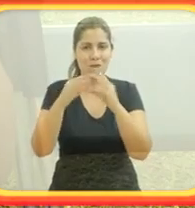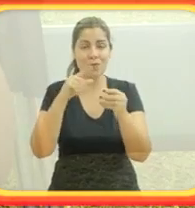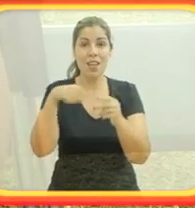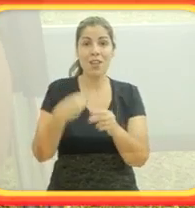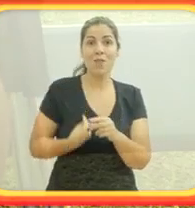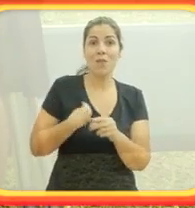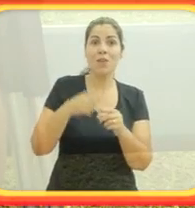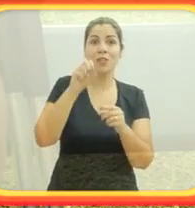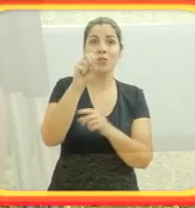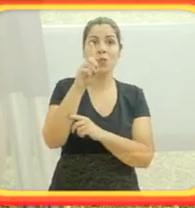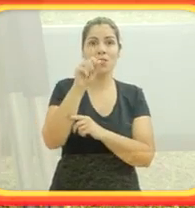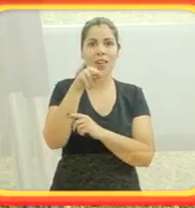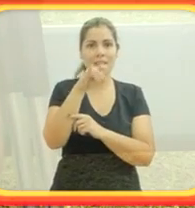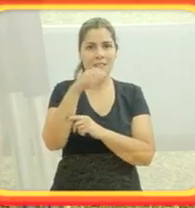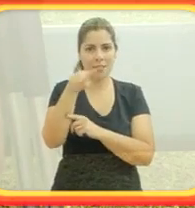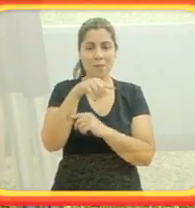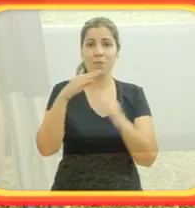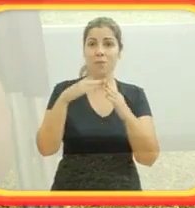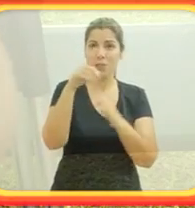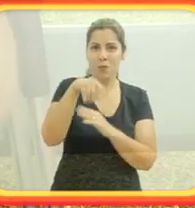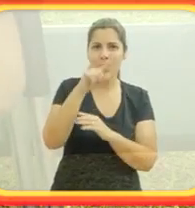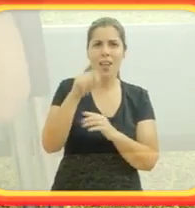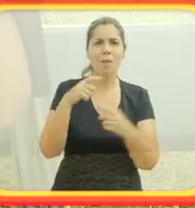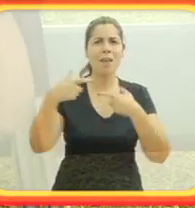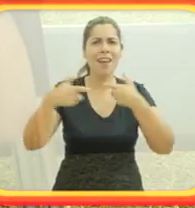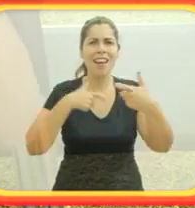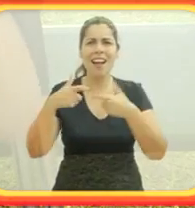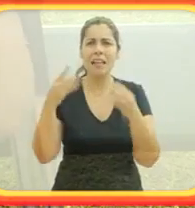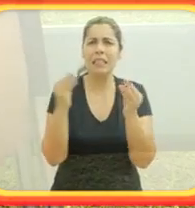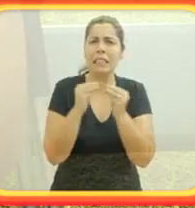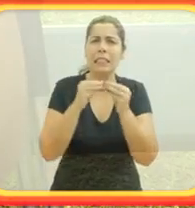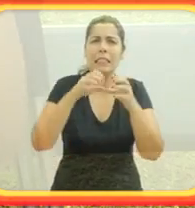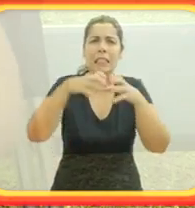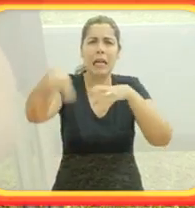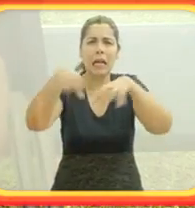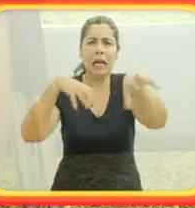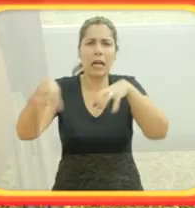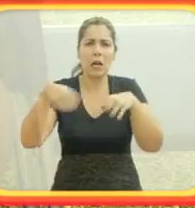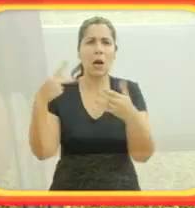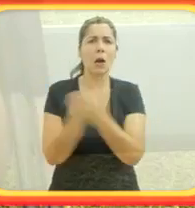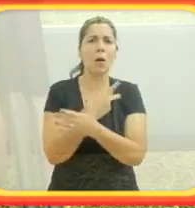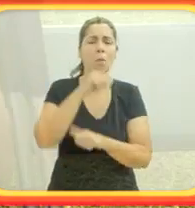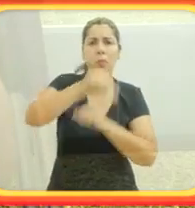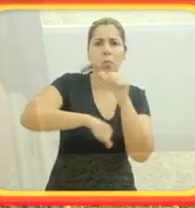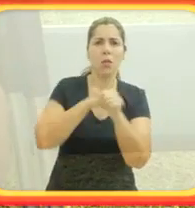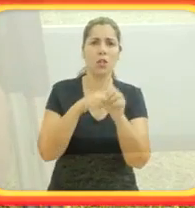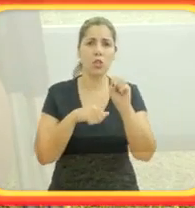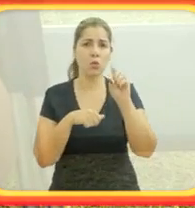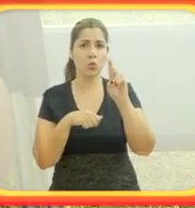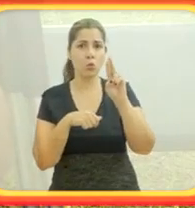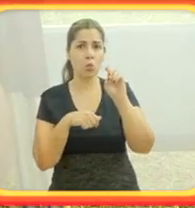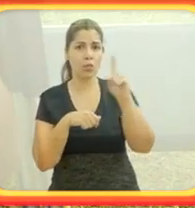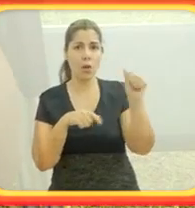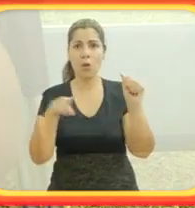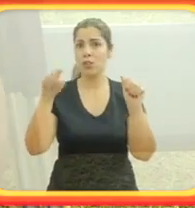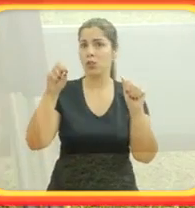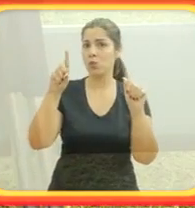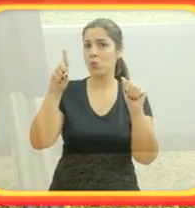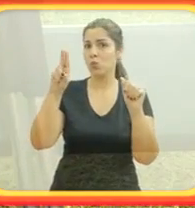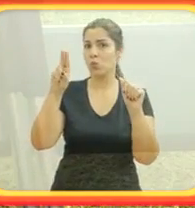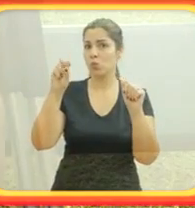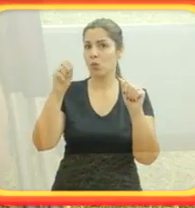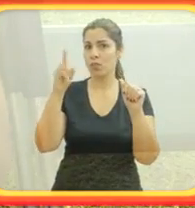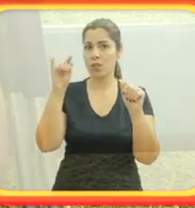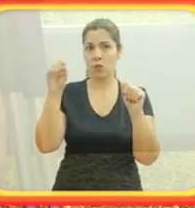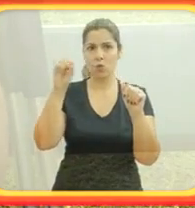guerra, o Sudão viveu uma guerra que culminou na separação, né, do país, acabou se tornando Sudão e Sudão